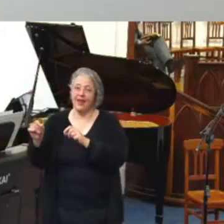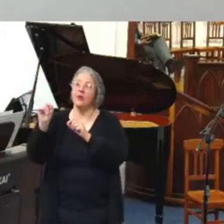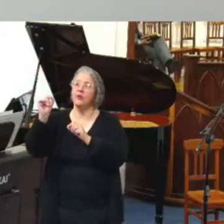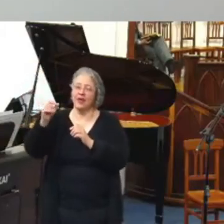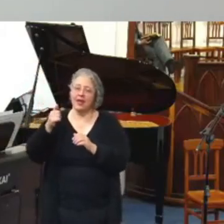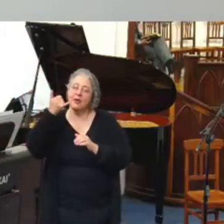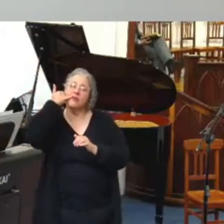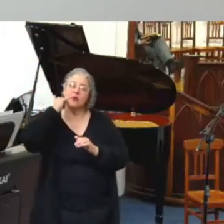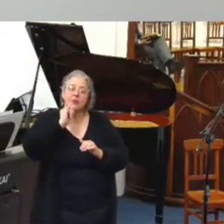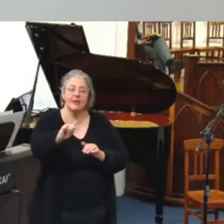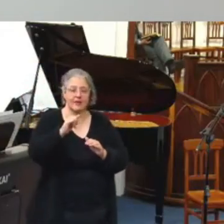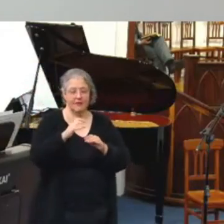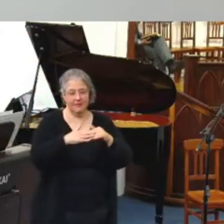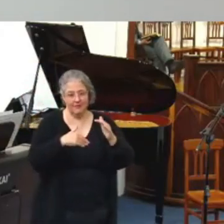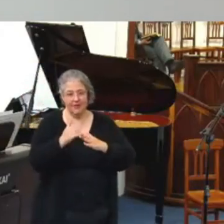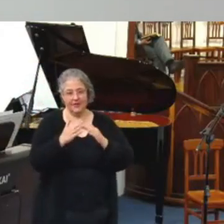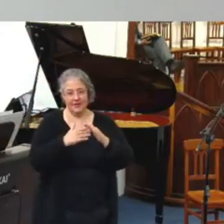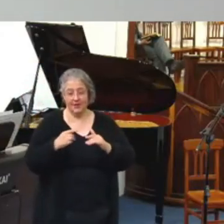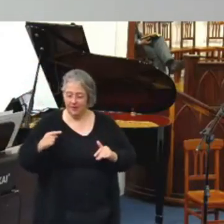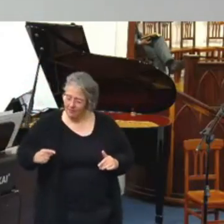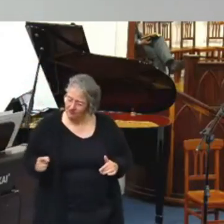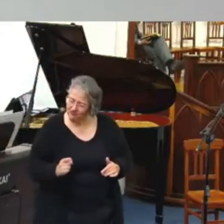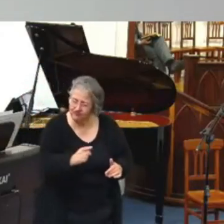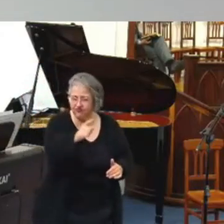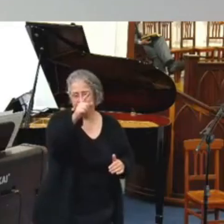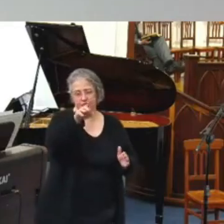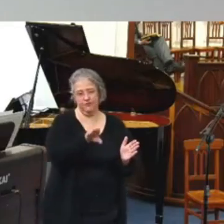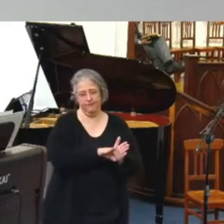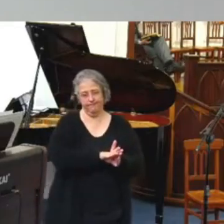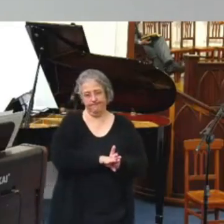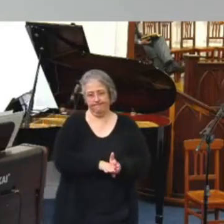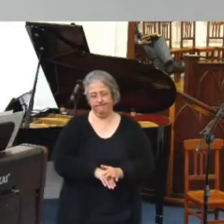fazer até a eternidade.